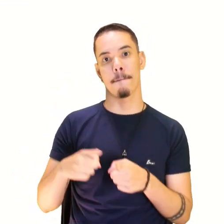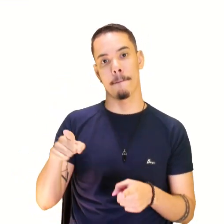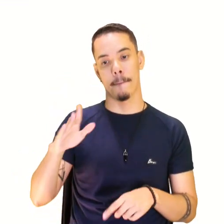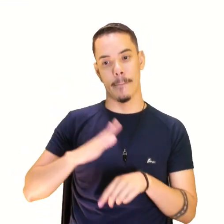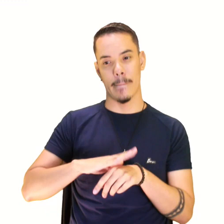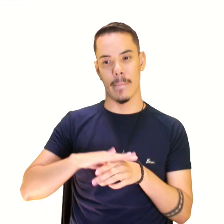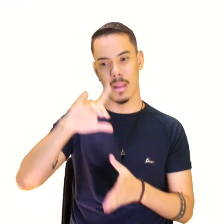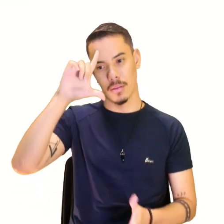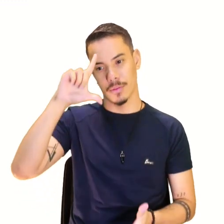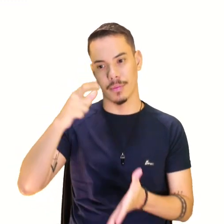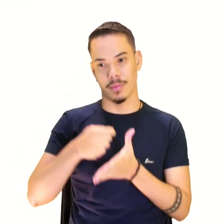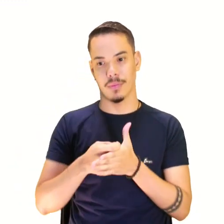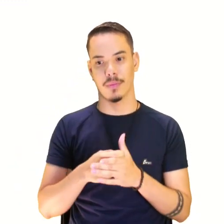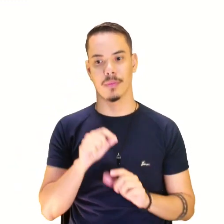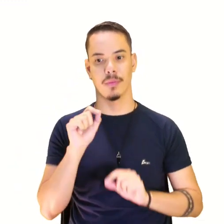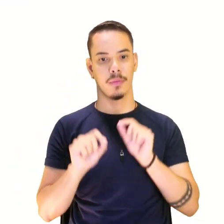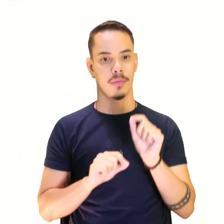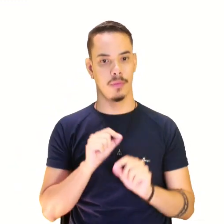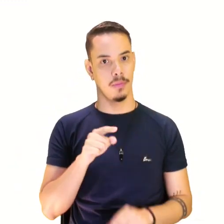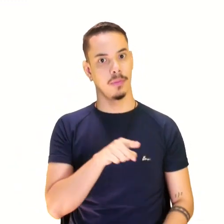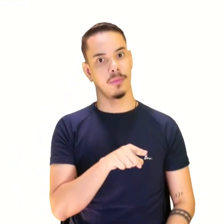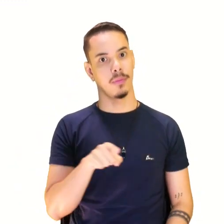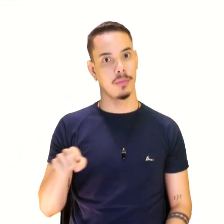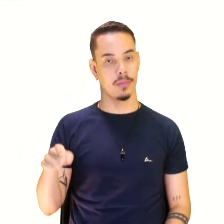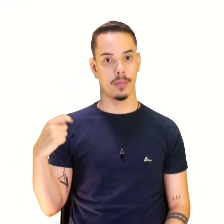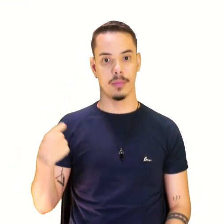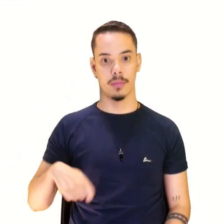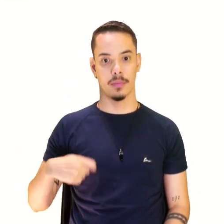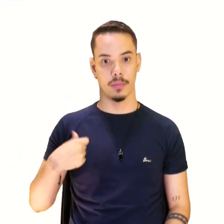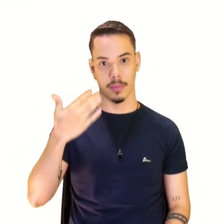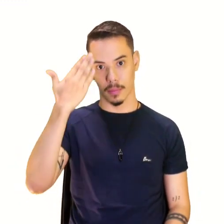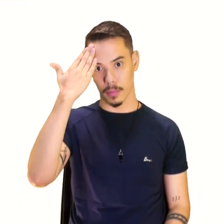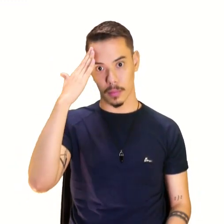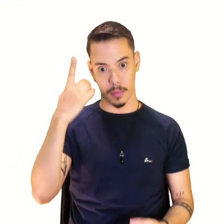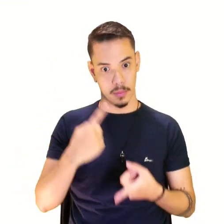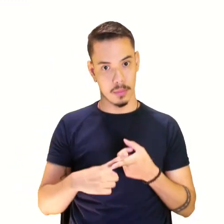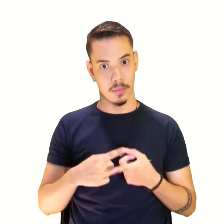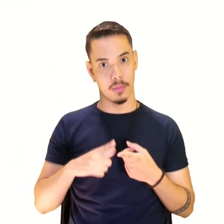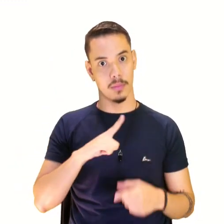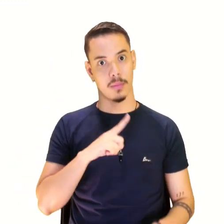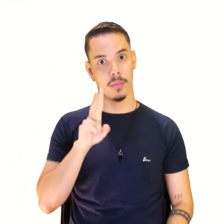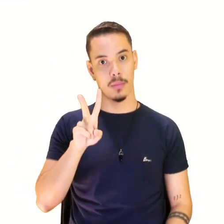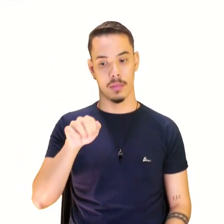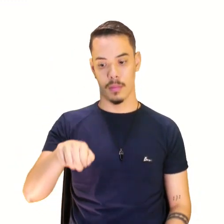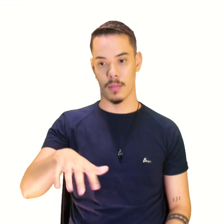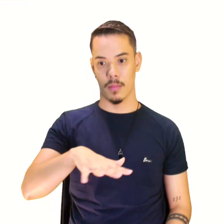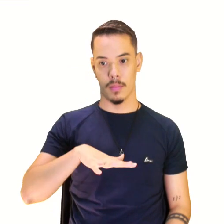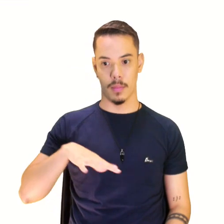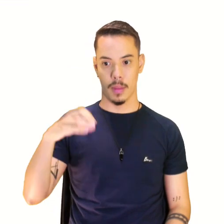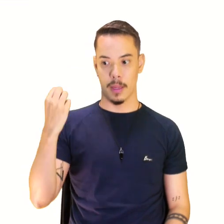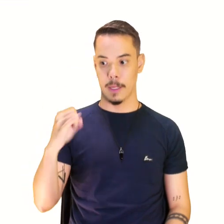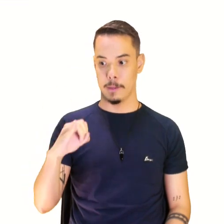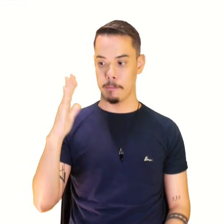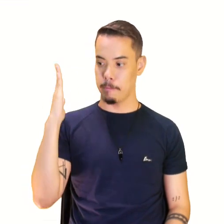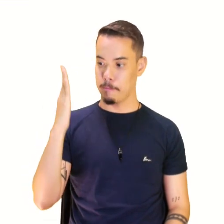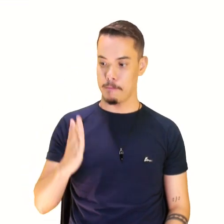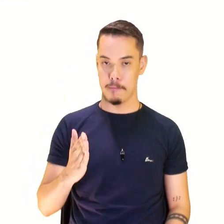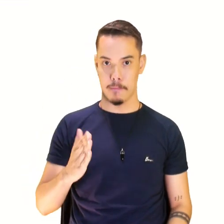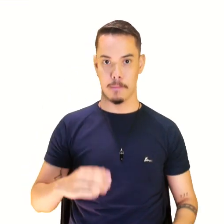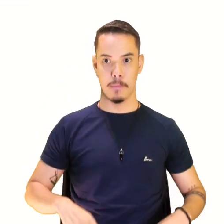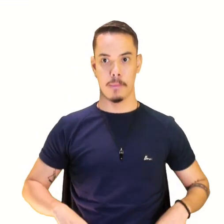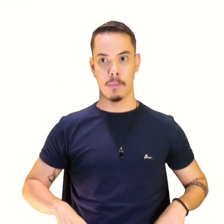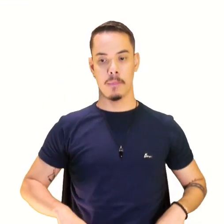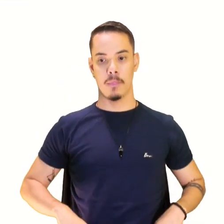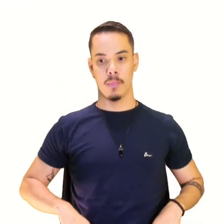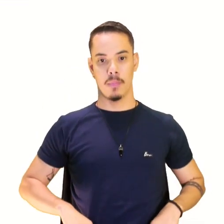decisão é você quem tem que ter. Porque aí nós vamos ter duas situações. Se for diretamente proporcional,